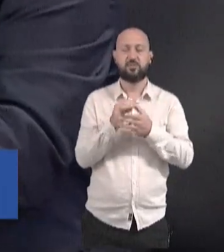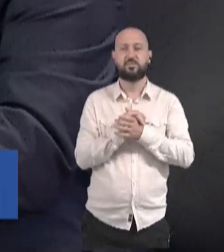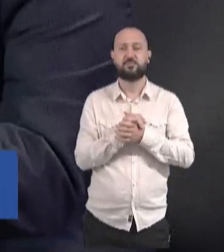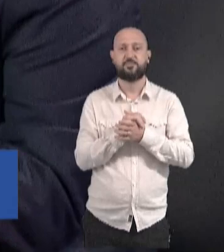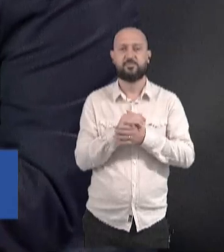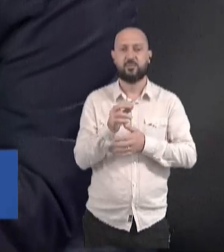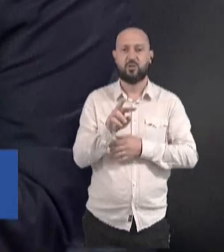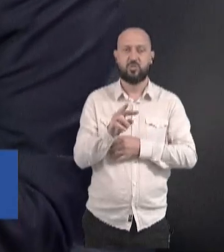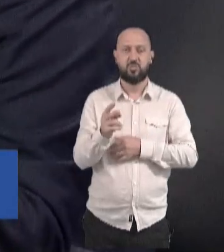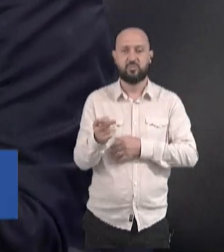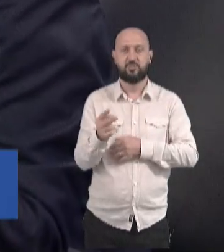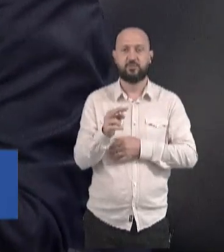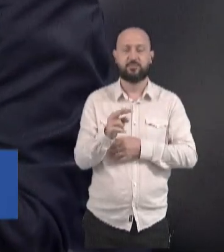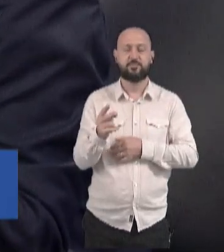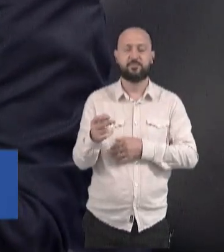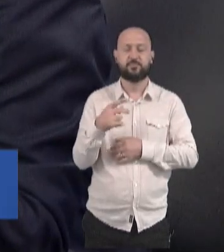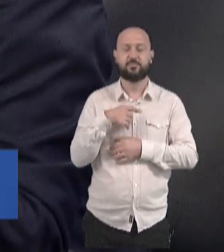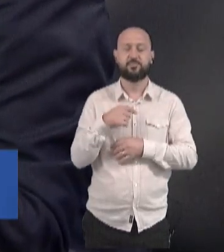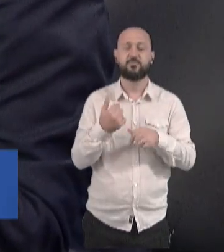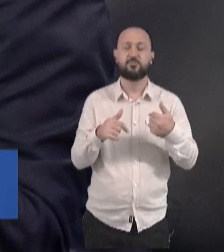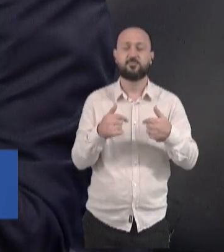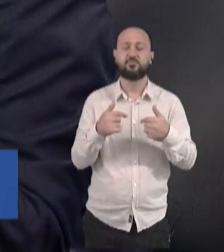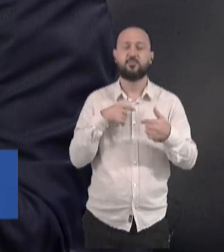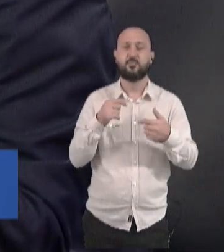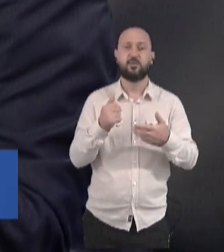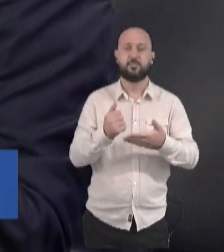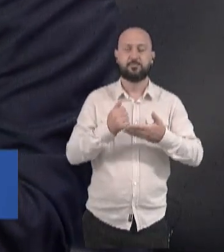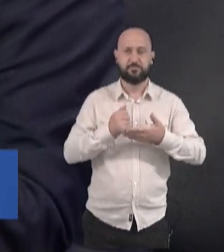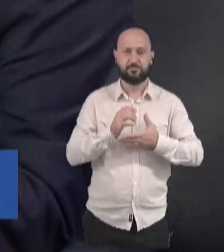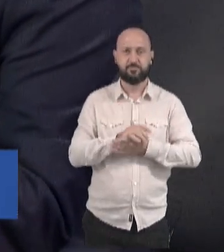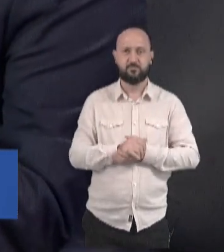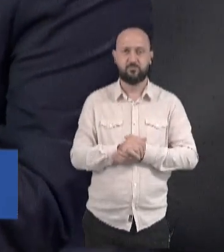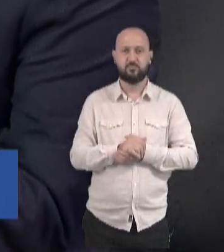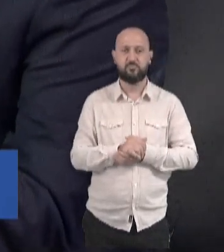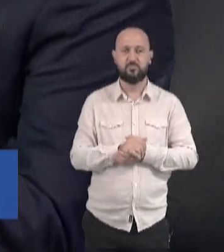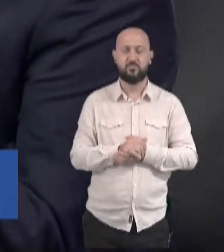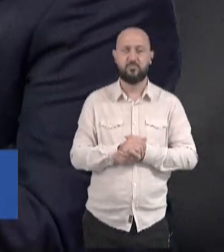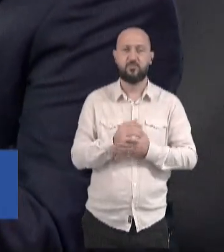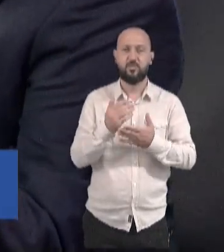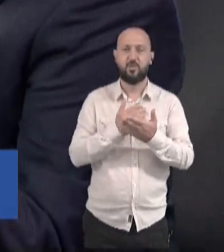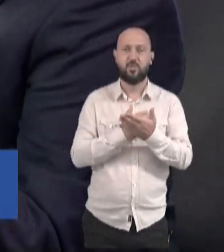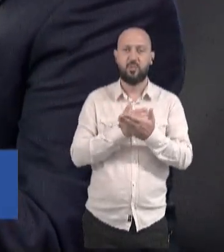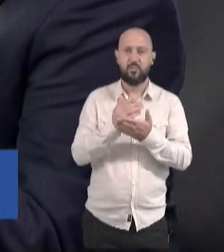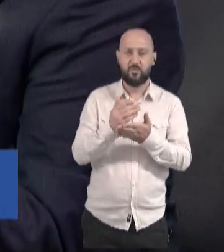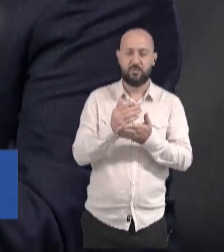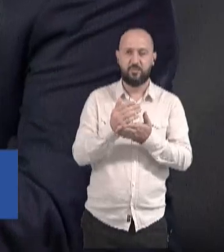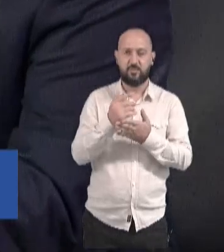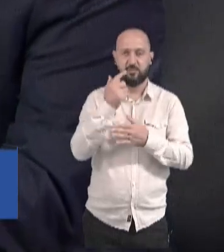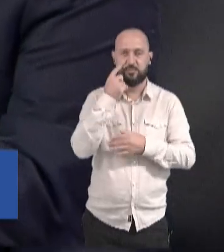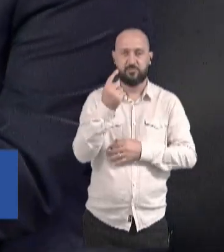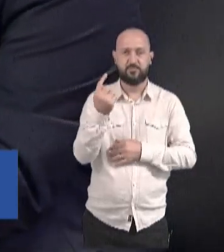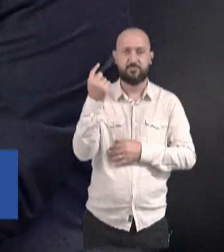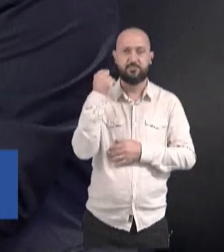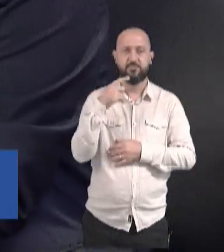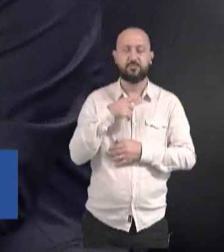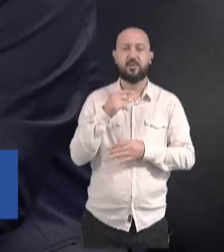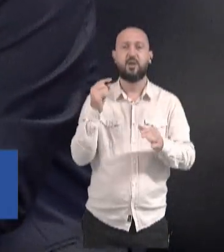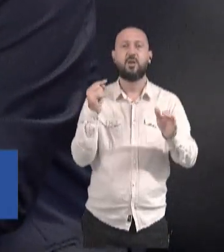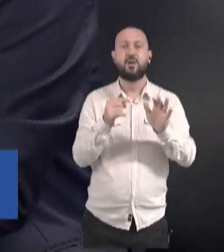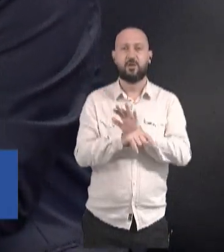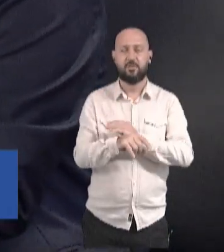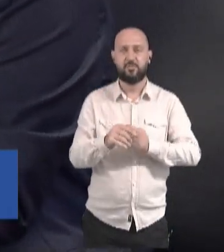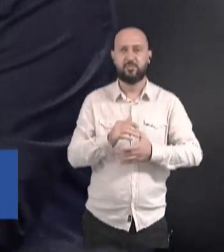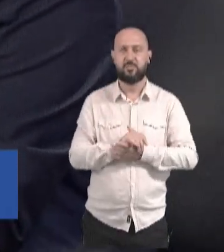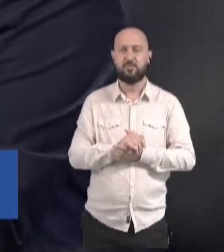As duas atividades ganham com isso. E começamos, voltando à